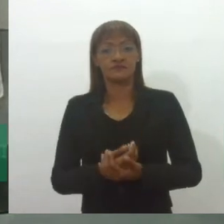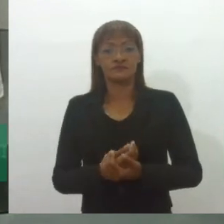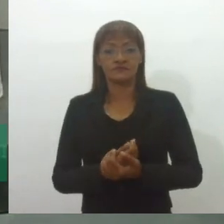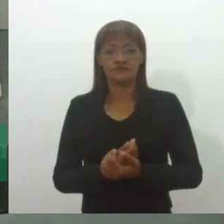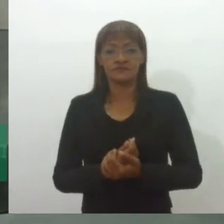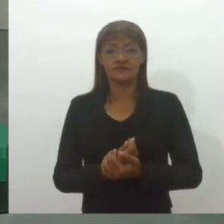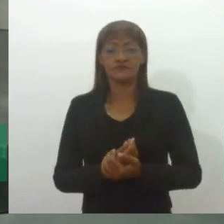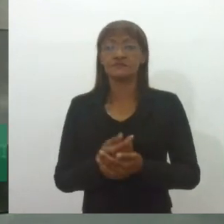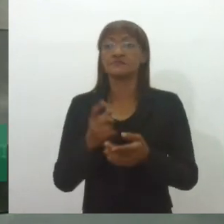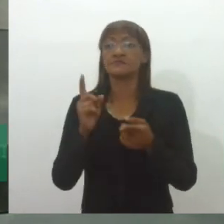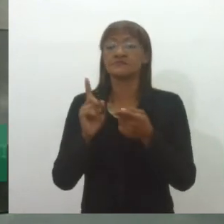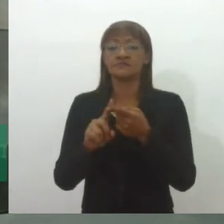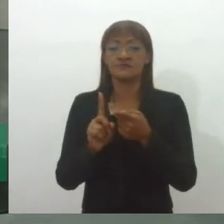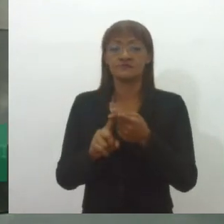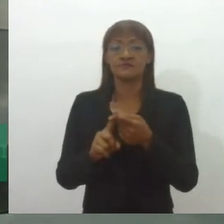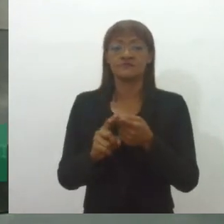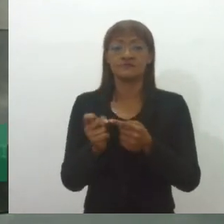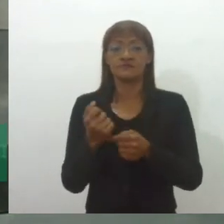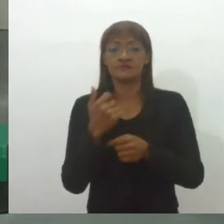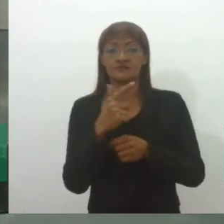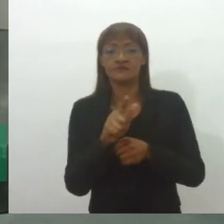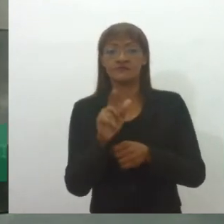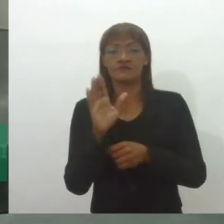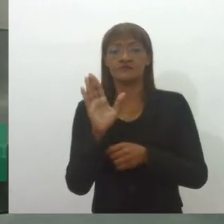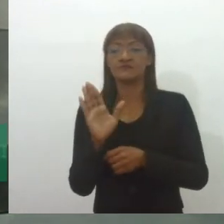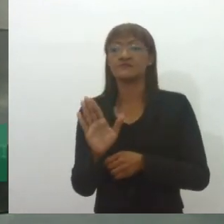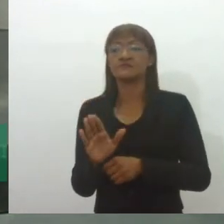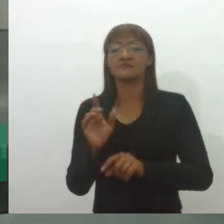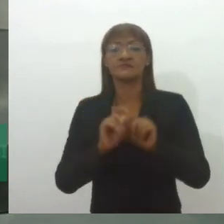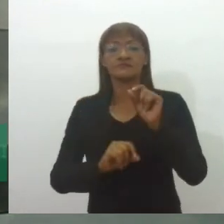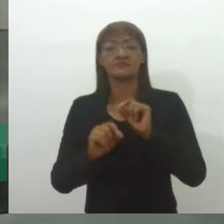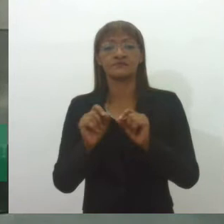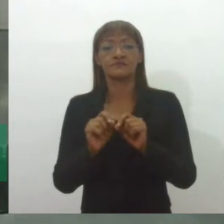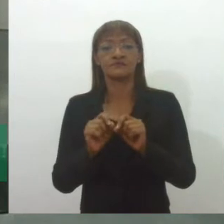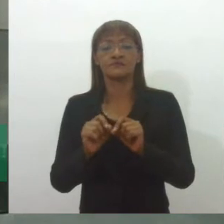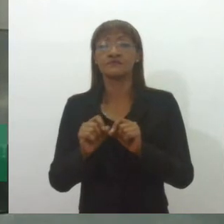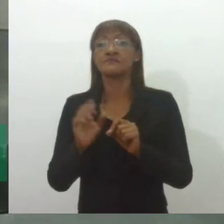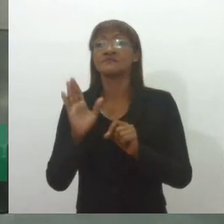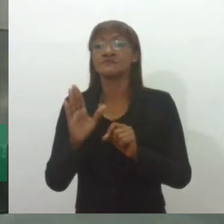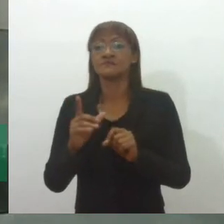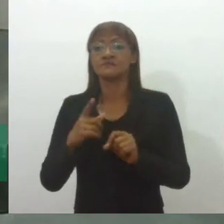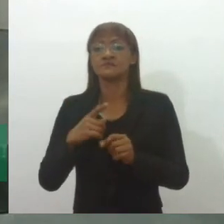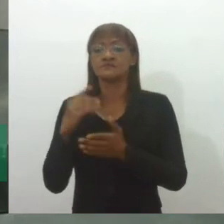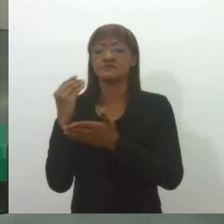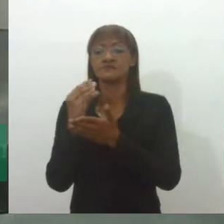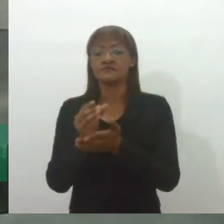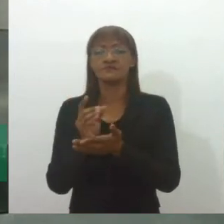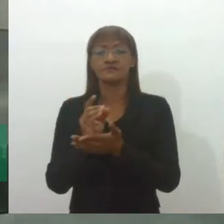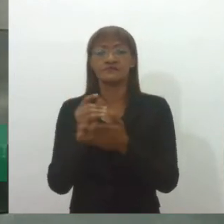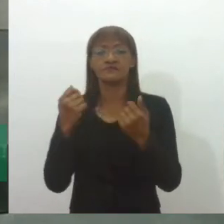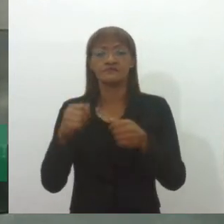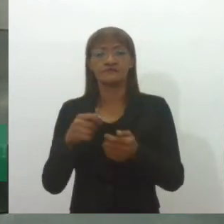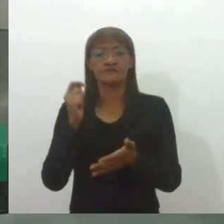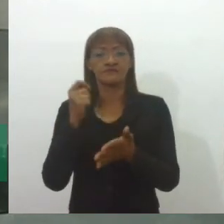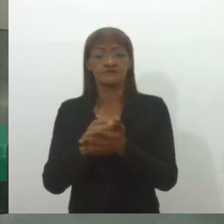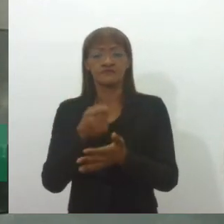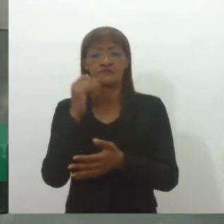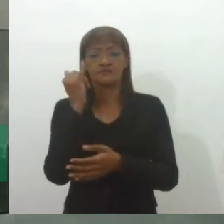foi debatida aí no Senado envolve valores cobrados no setor de energia elétrica,